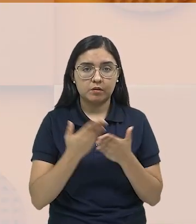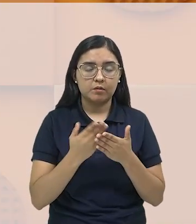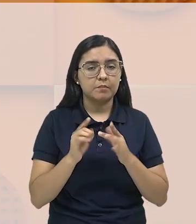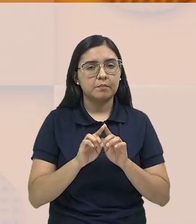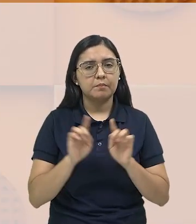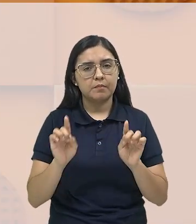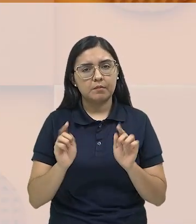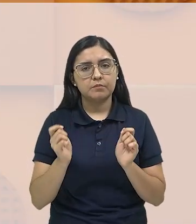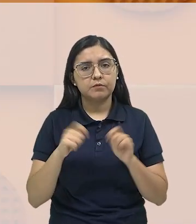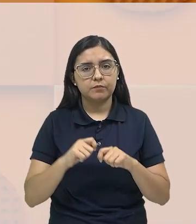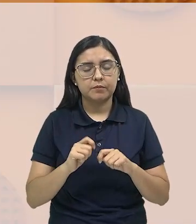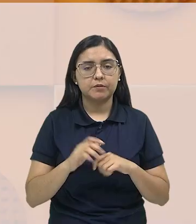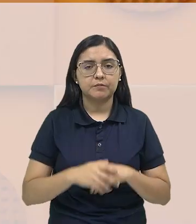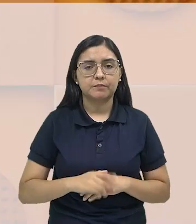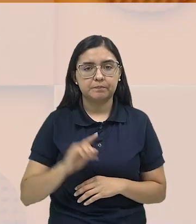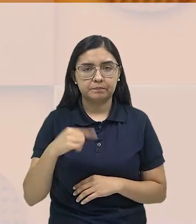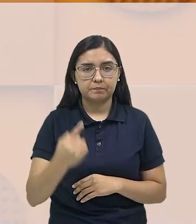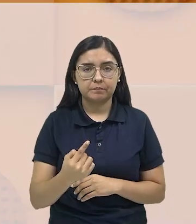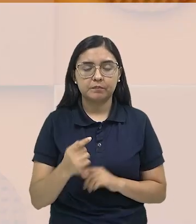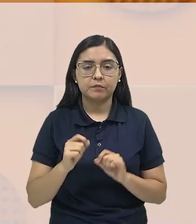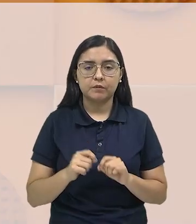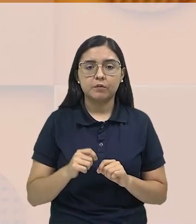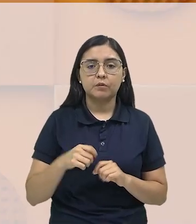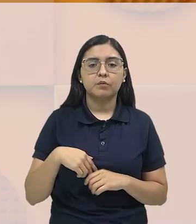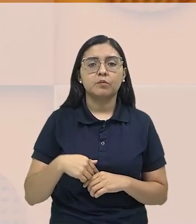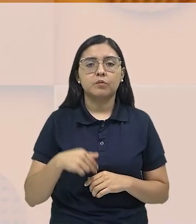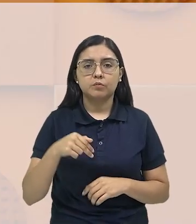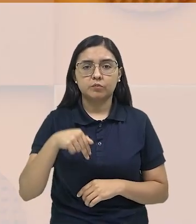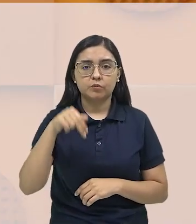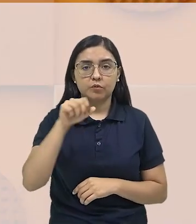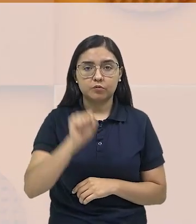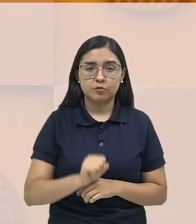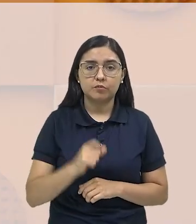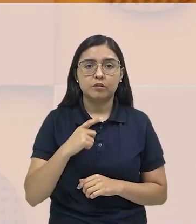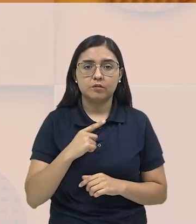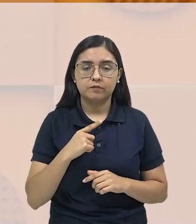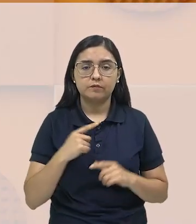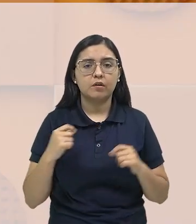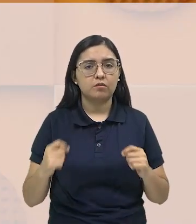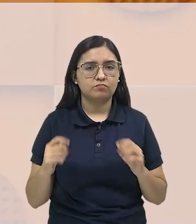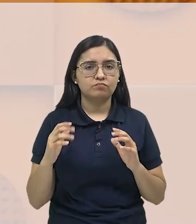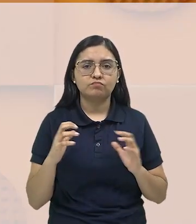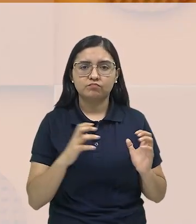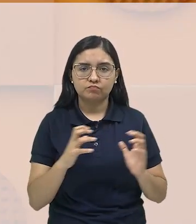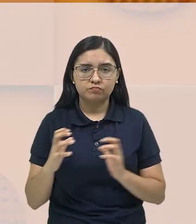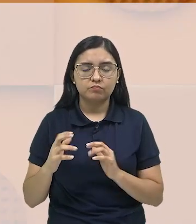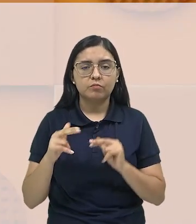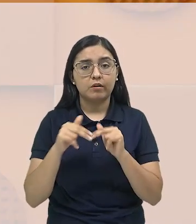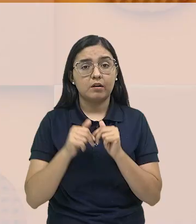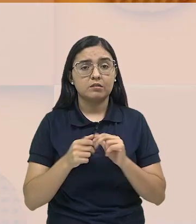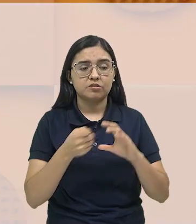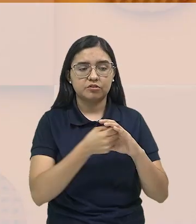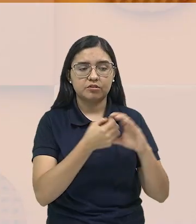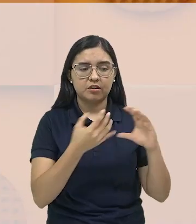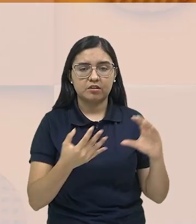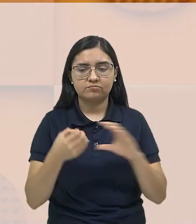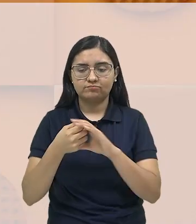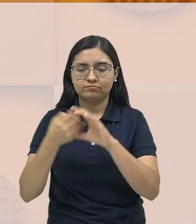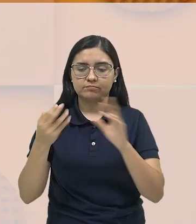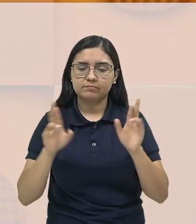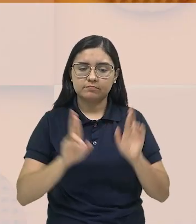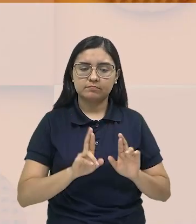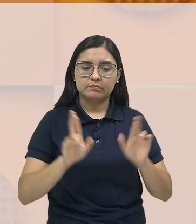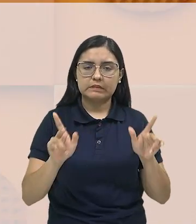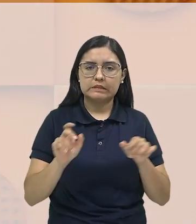mas que posteriormente o norte e o sul eles vão entrar em conflito, justamente por conta dessas características, tá? A ideia